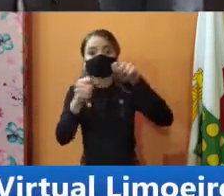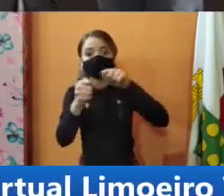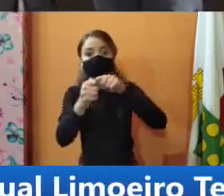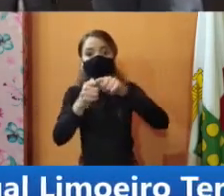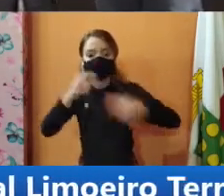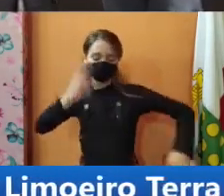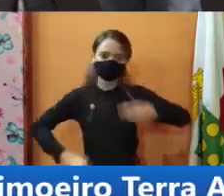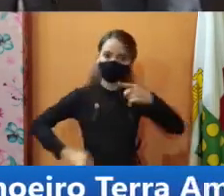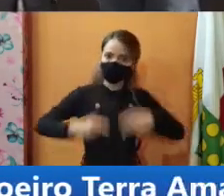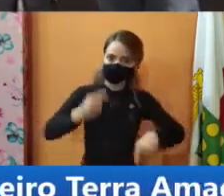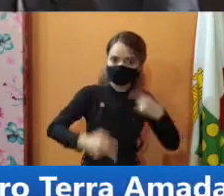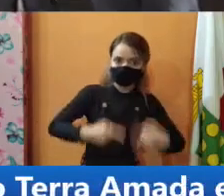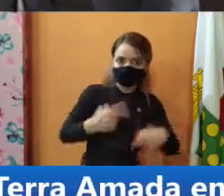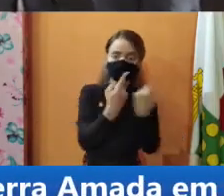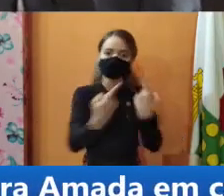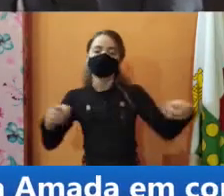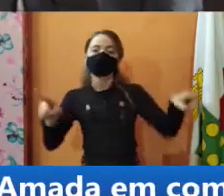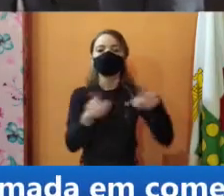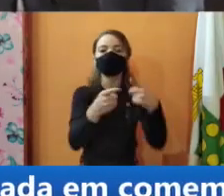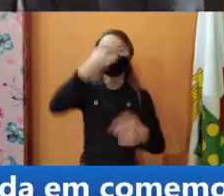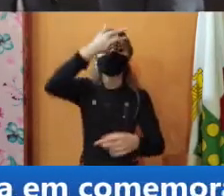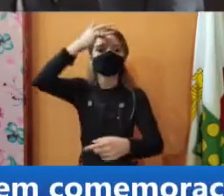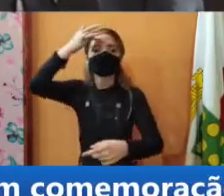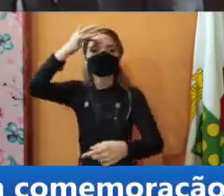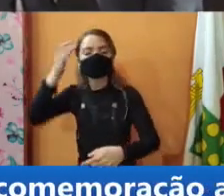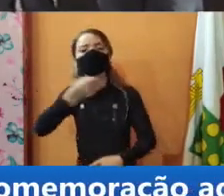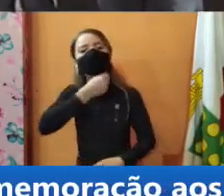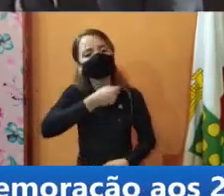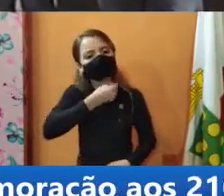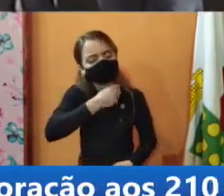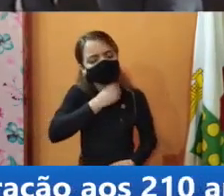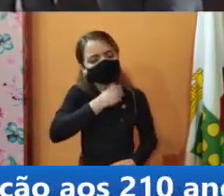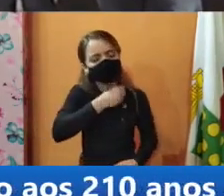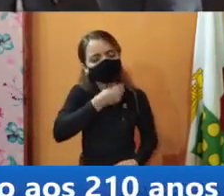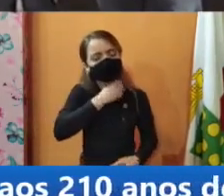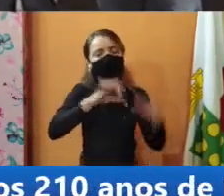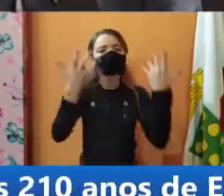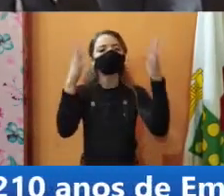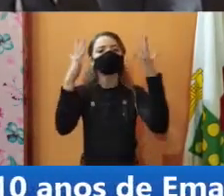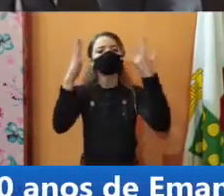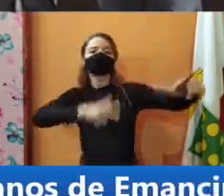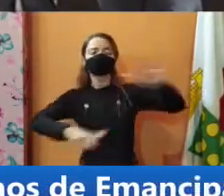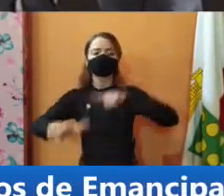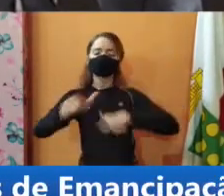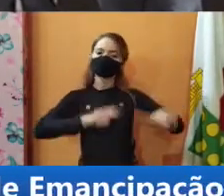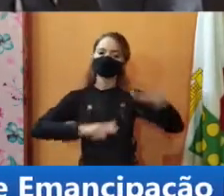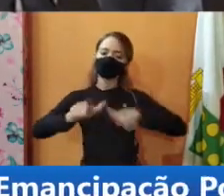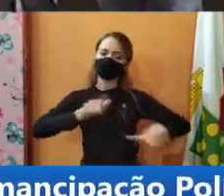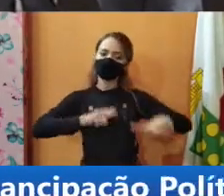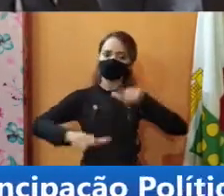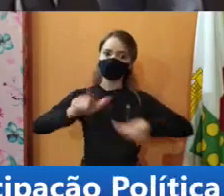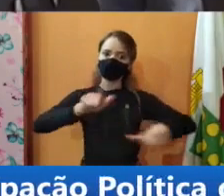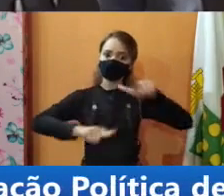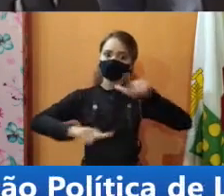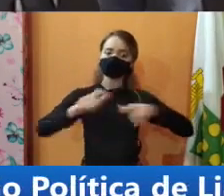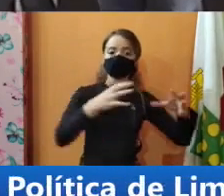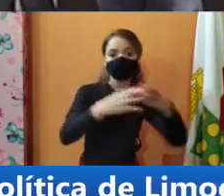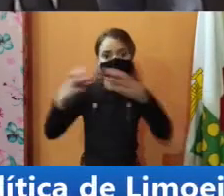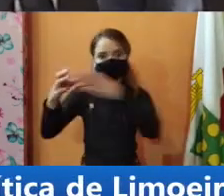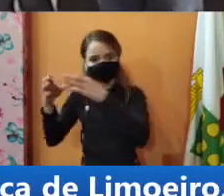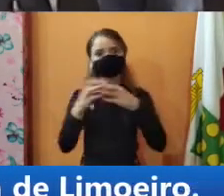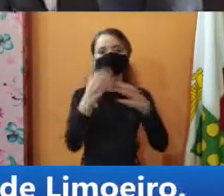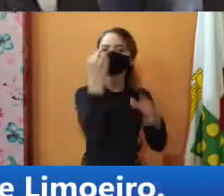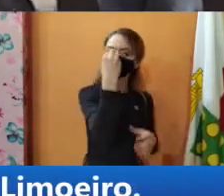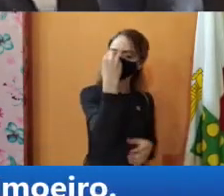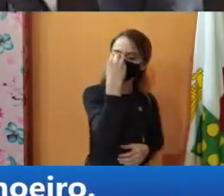banda marcial da pessoa idosa. Então, um trabalho da Caravana do Palhaço